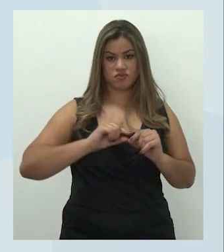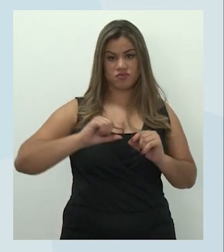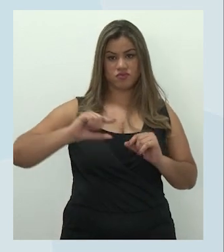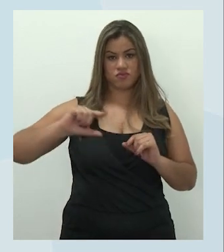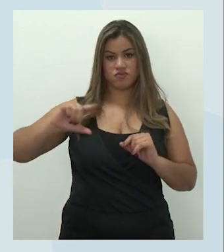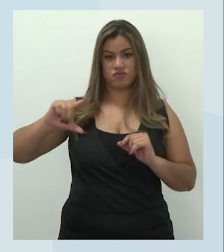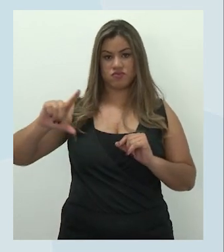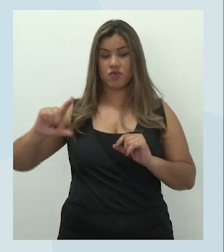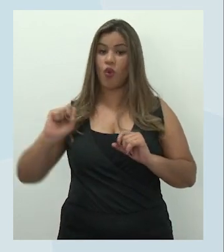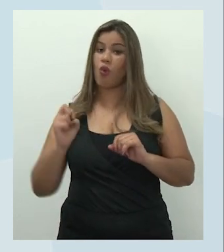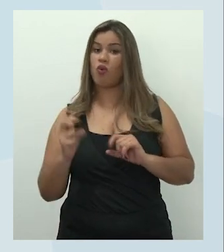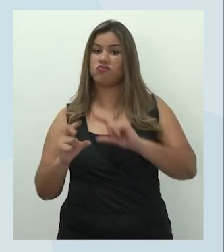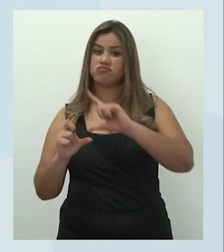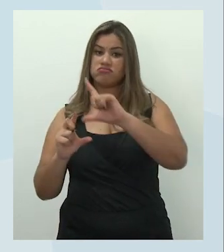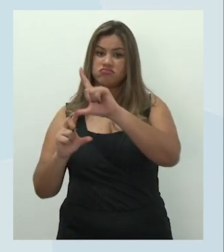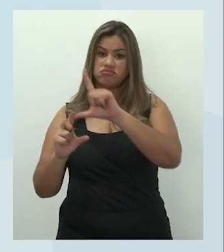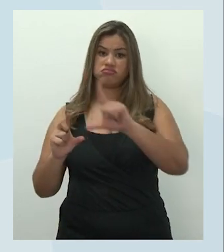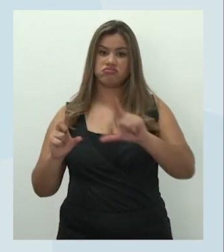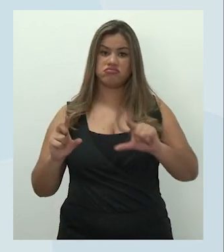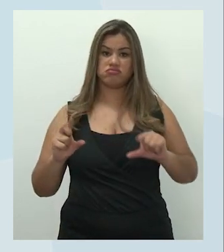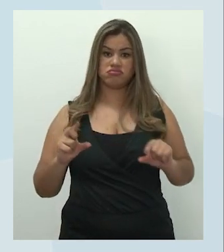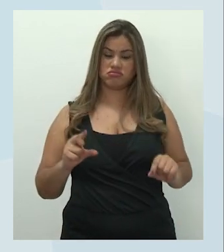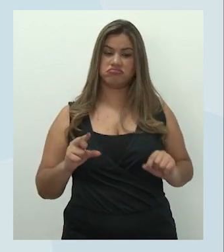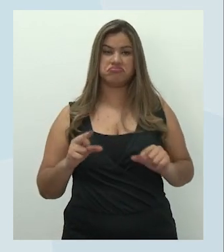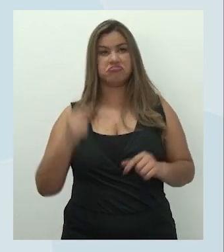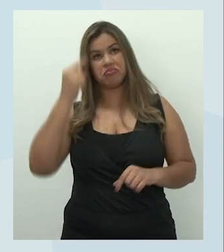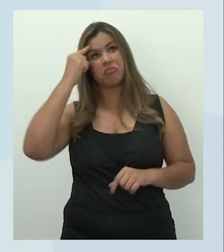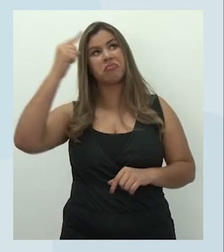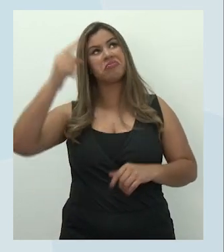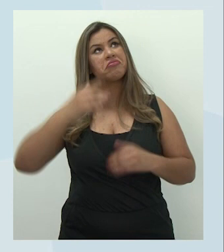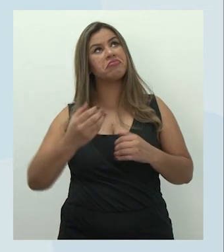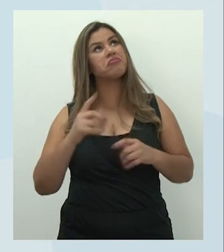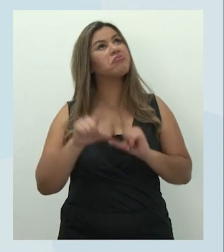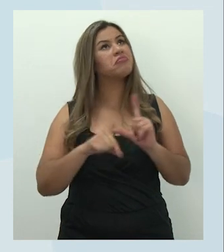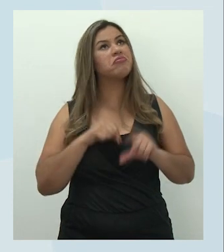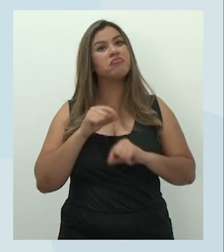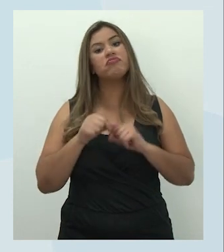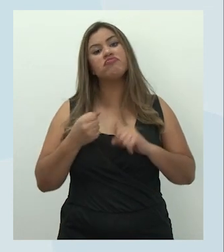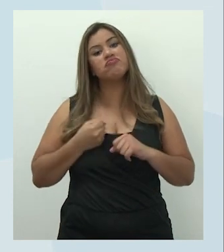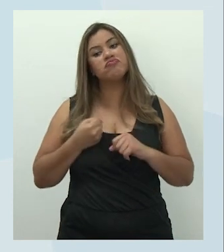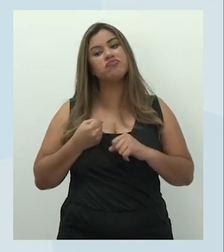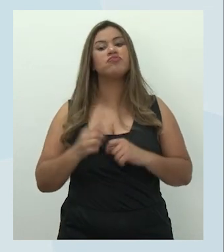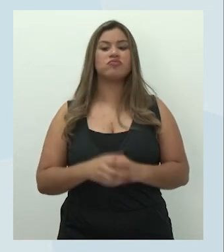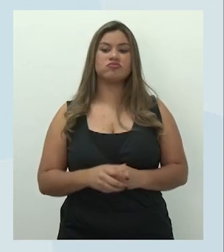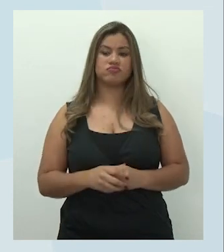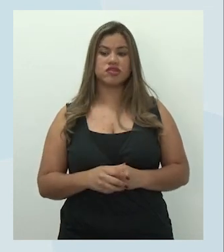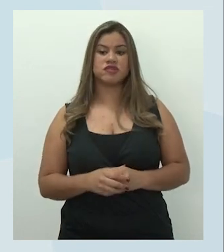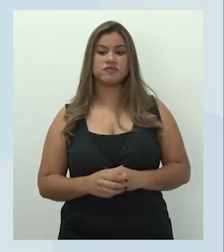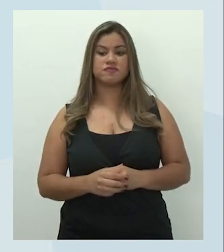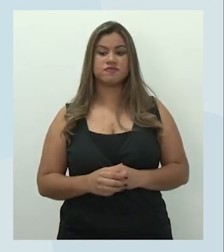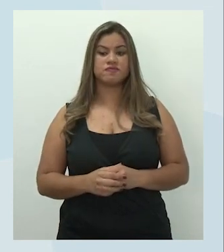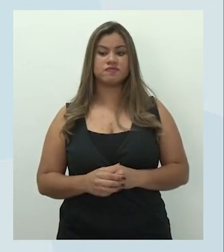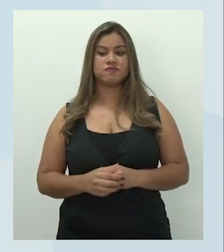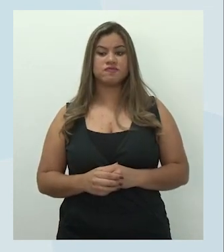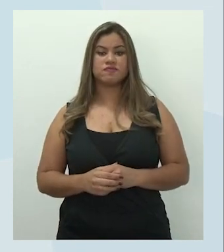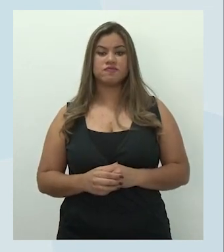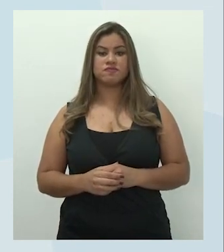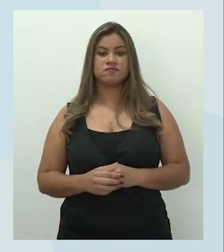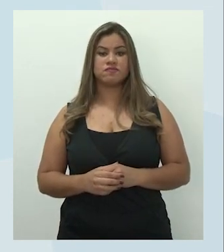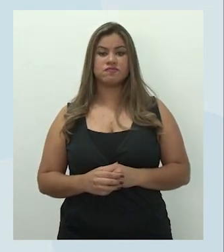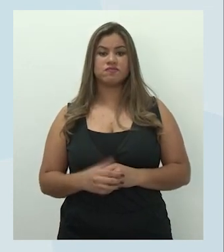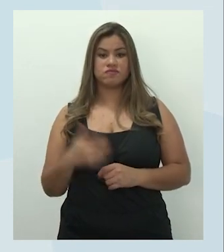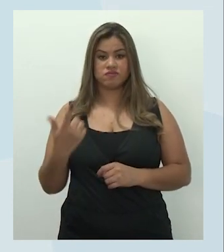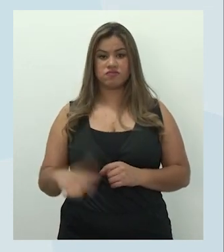crescente ou decrescente a partir de um número qualquer, utilizando uma regularidade estabelecida. Pode passar